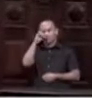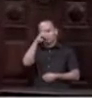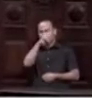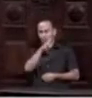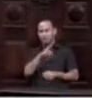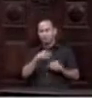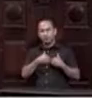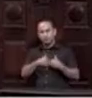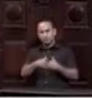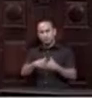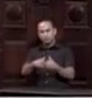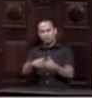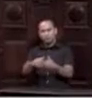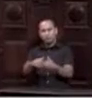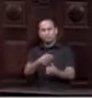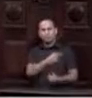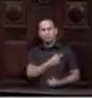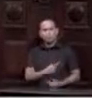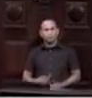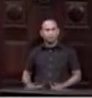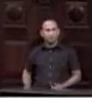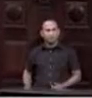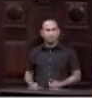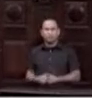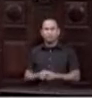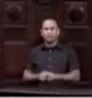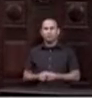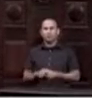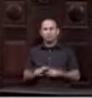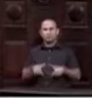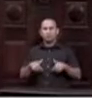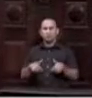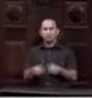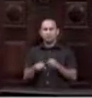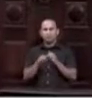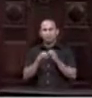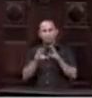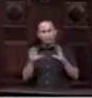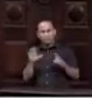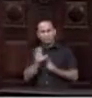governo. Suas manifestações foram claramente,